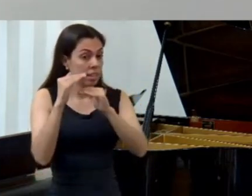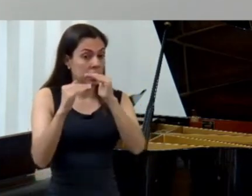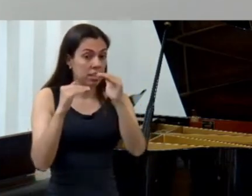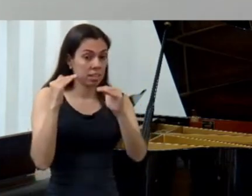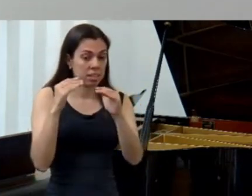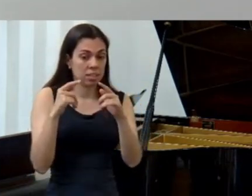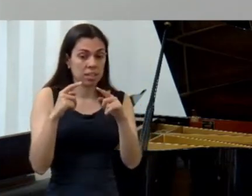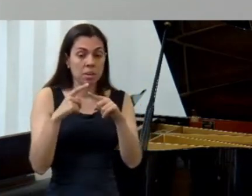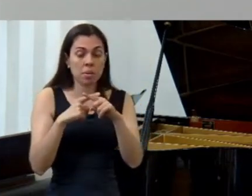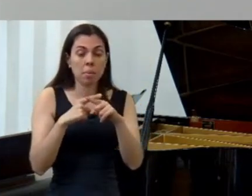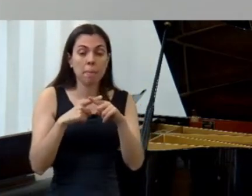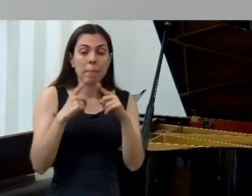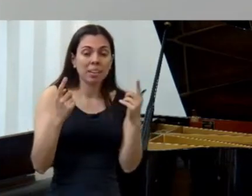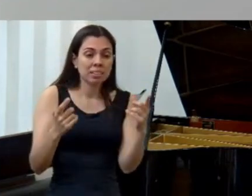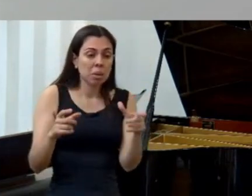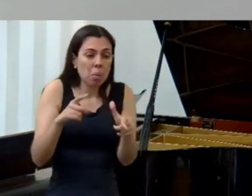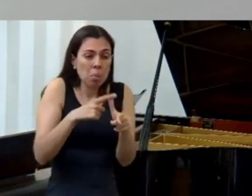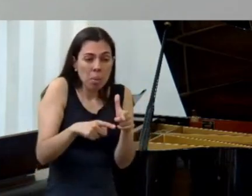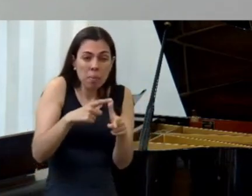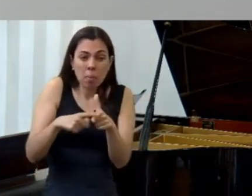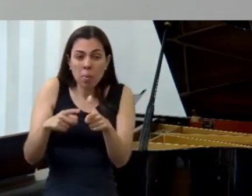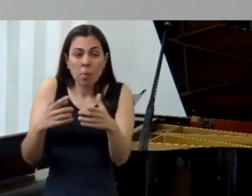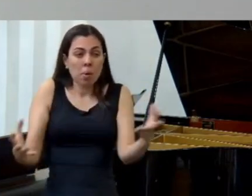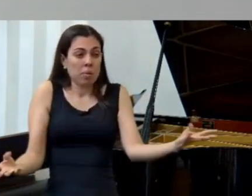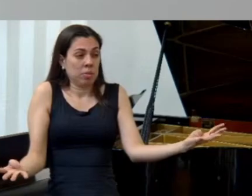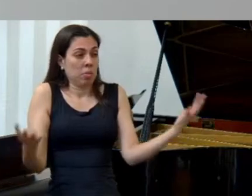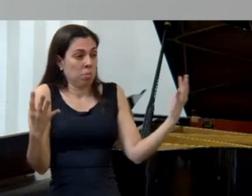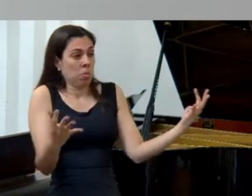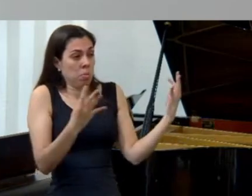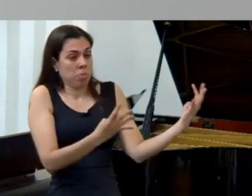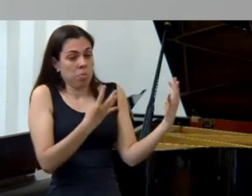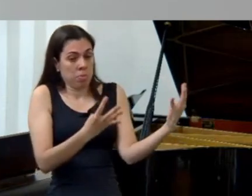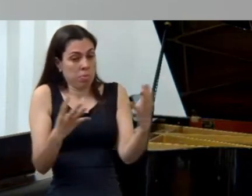uma pressão tão grande sobre ele.